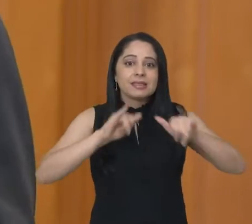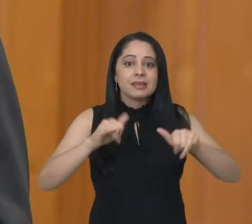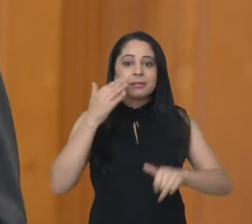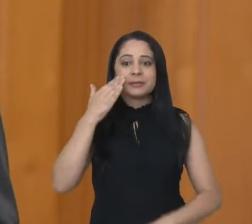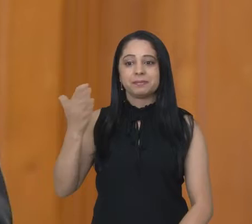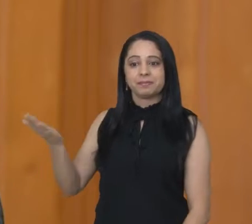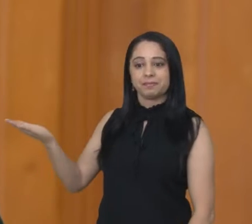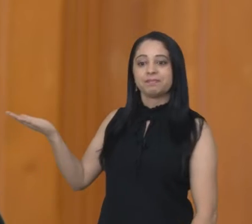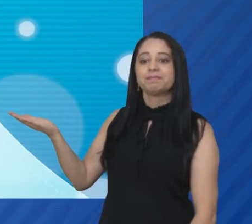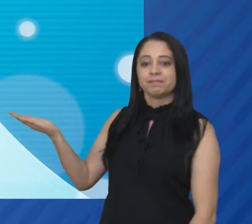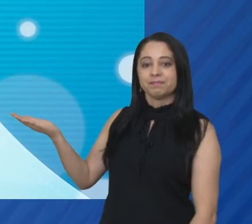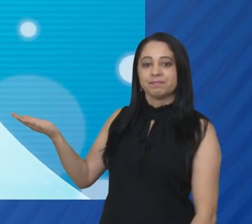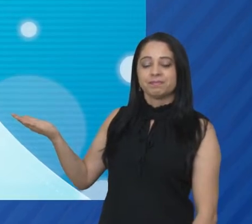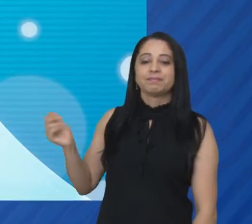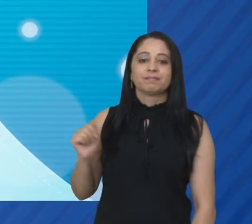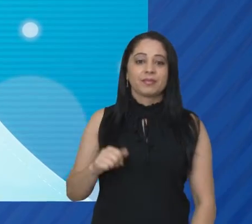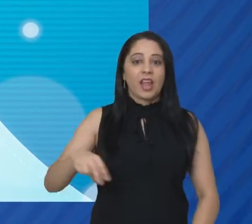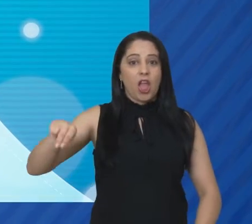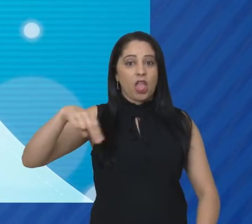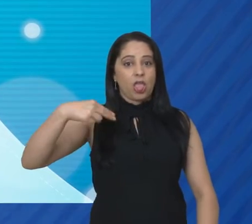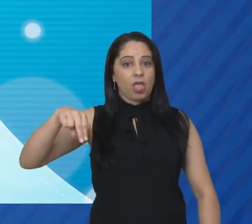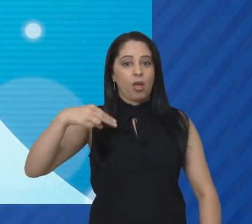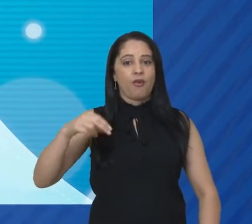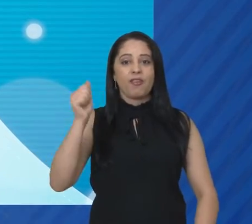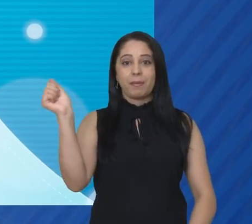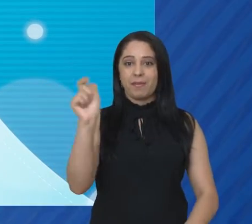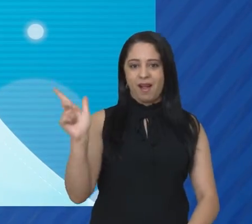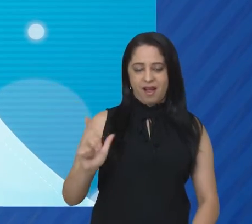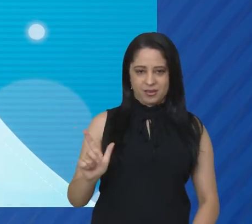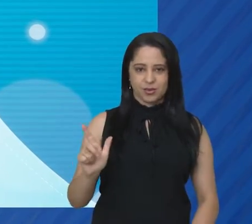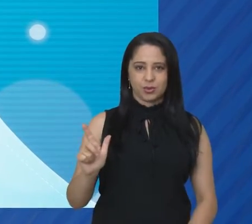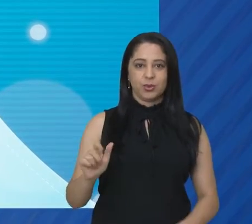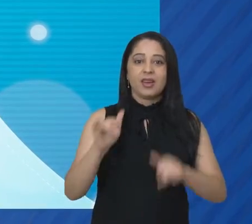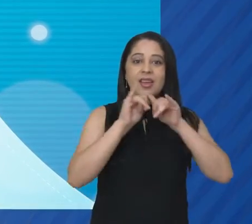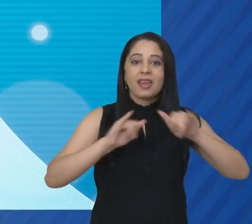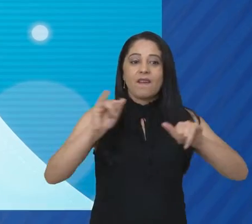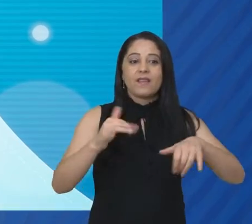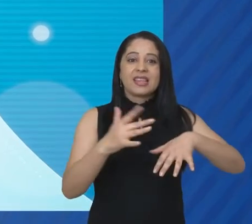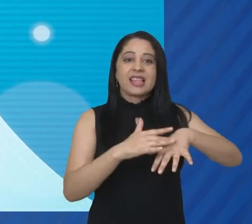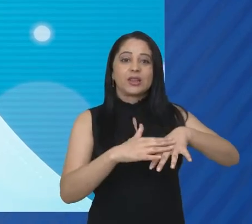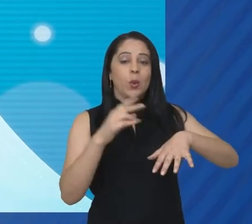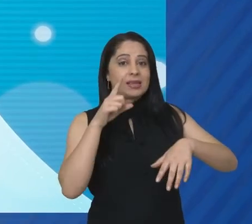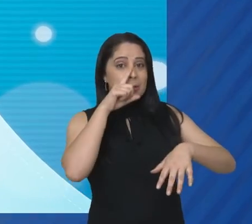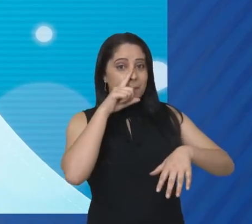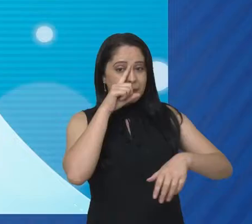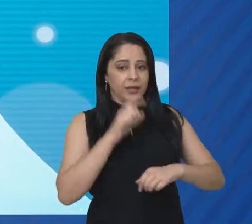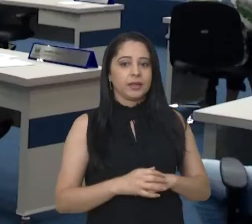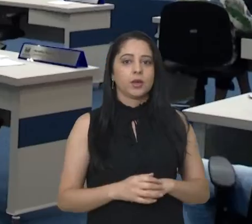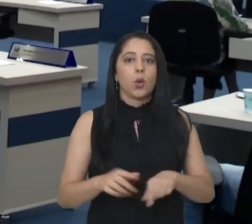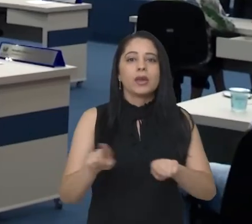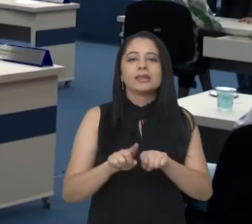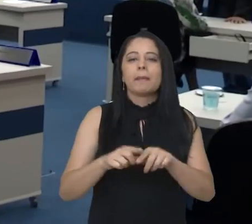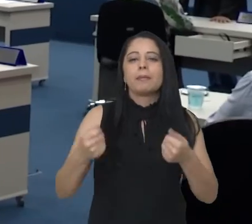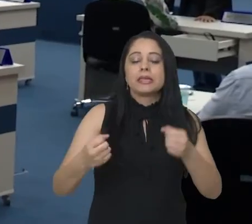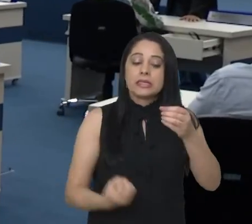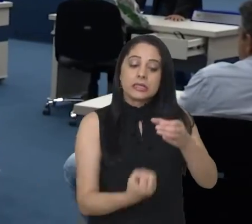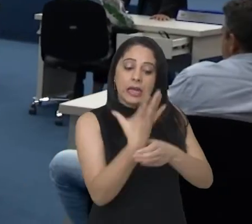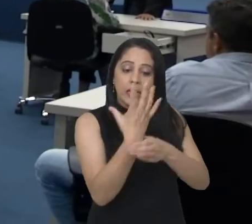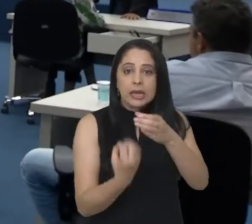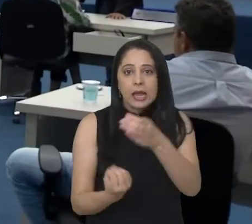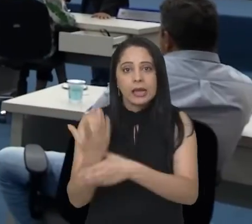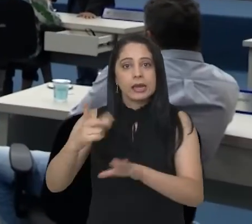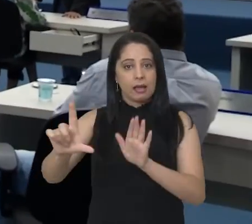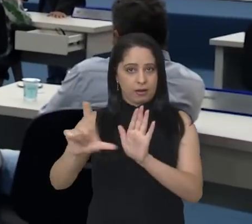de conscientização, como o Novembro Azul, que alerta os homens sobre os riscos causados pela doença, além do